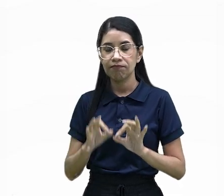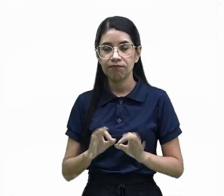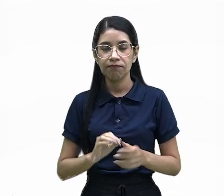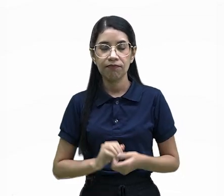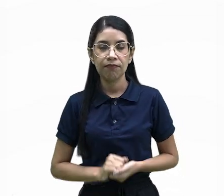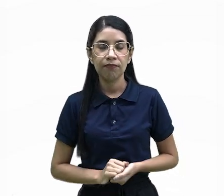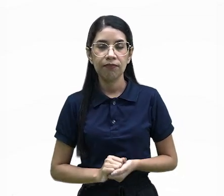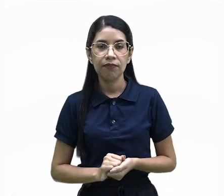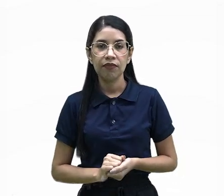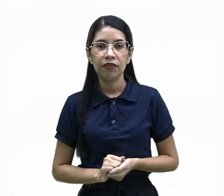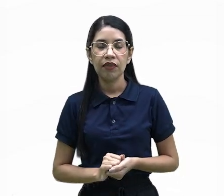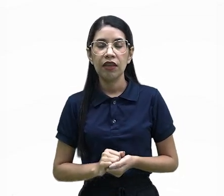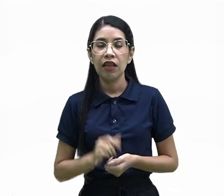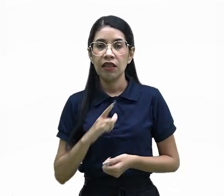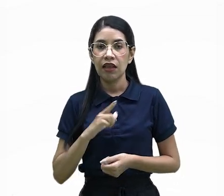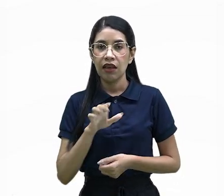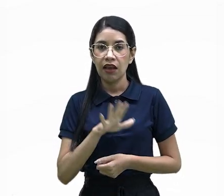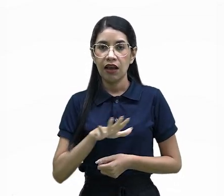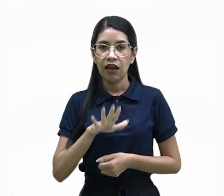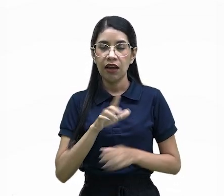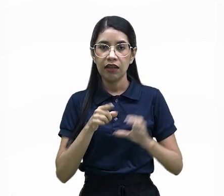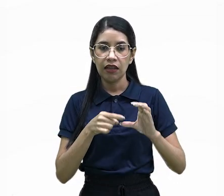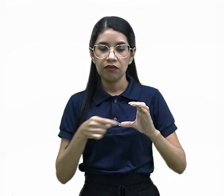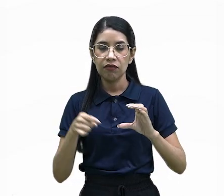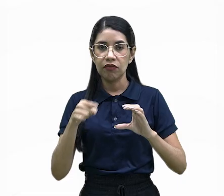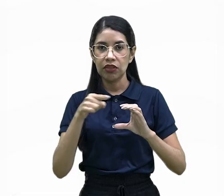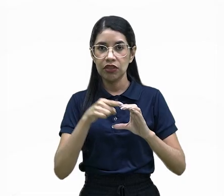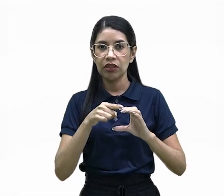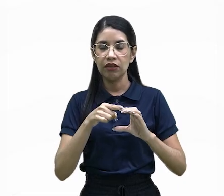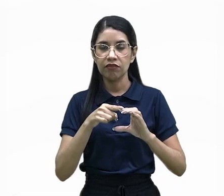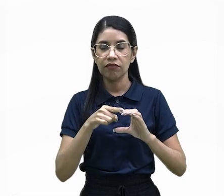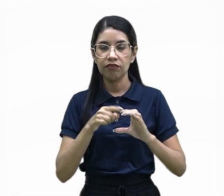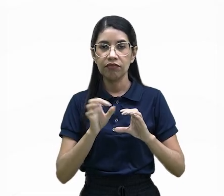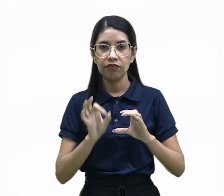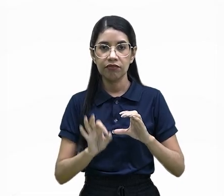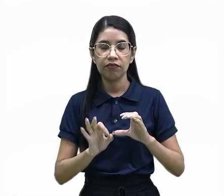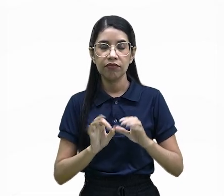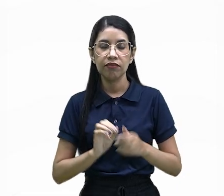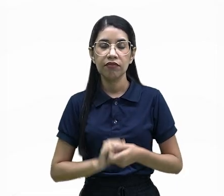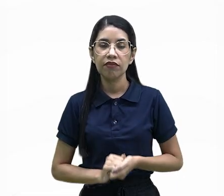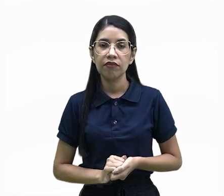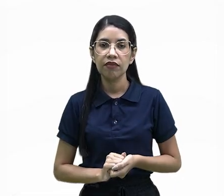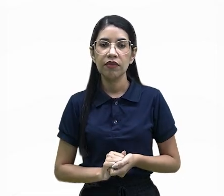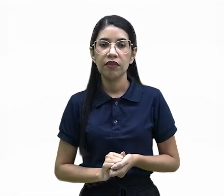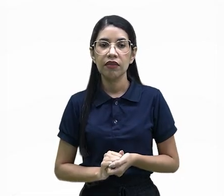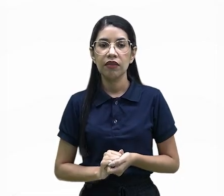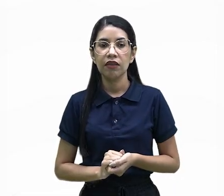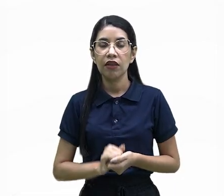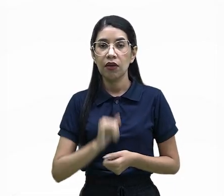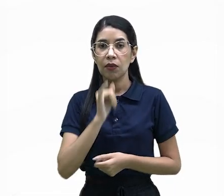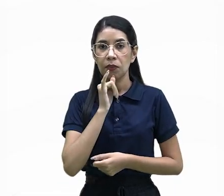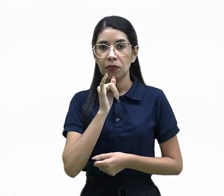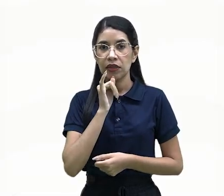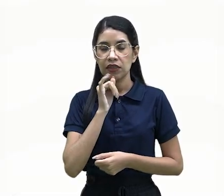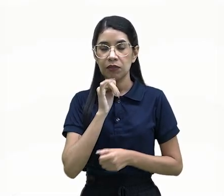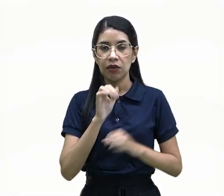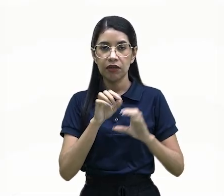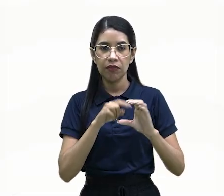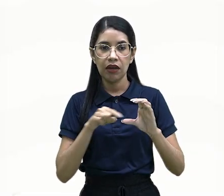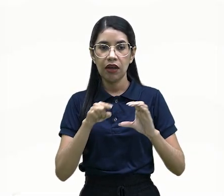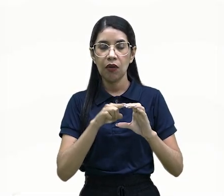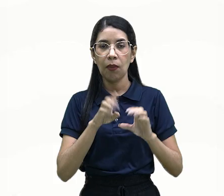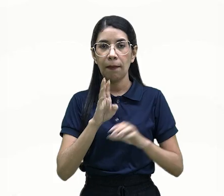tá? Regiões de cadeia fechada na penicilina. Então, a gente tem aqui, por exemplo, inicialmente, o